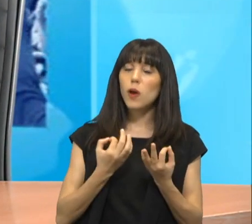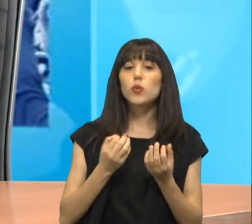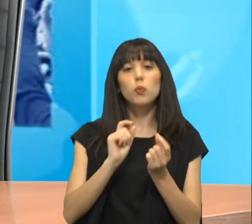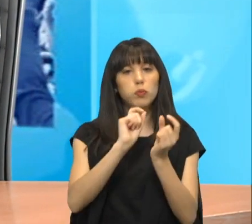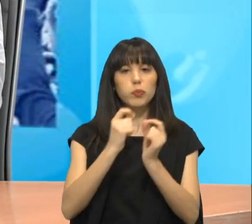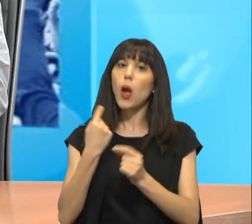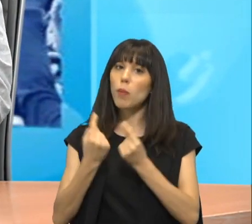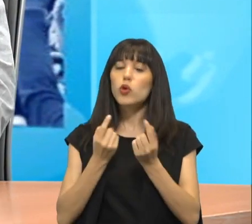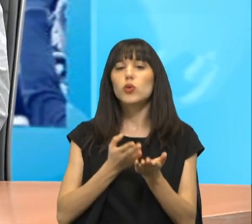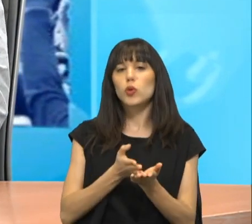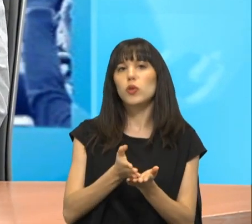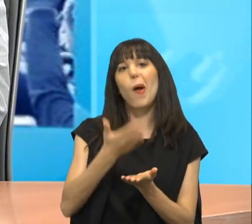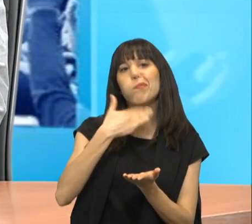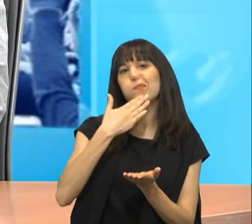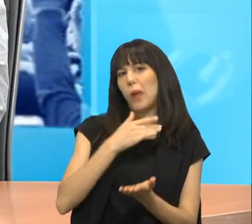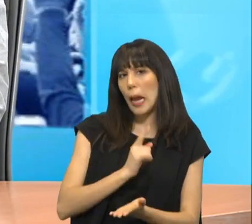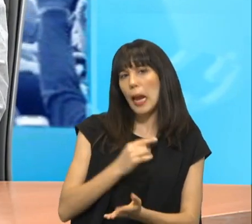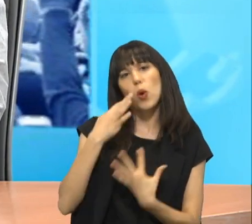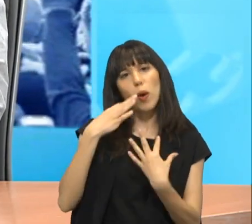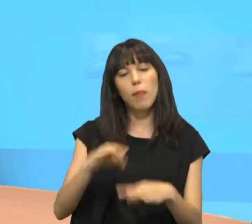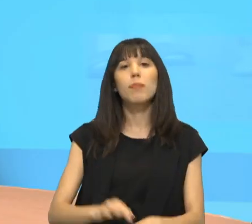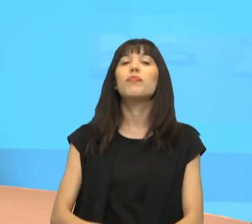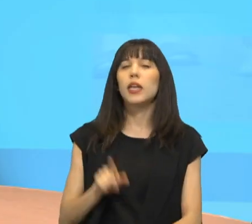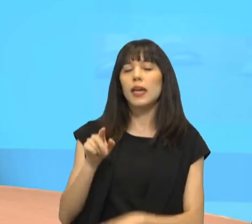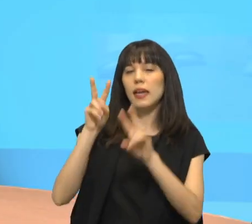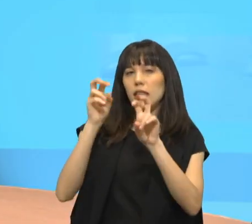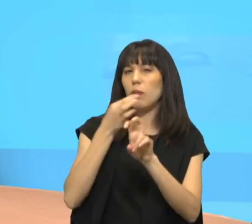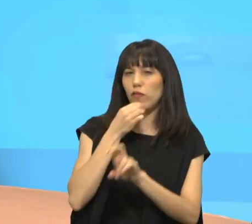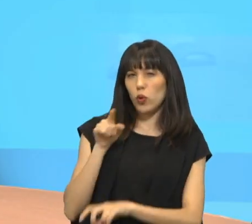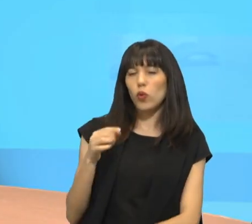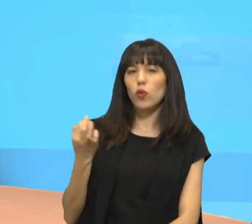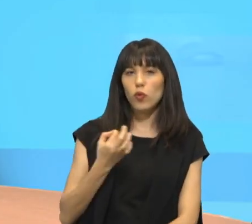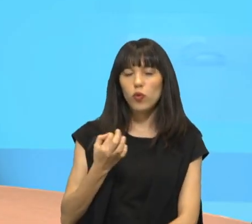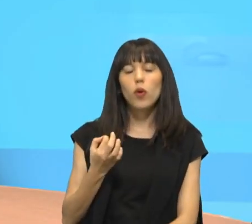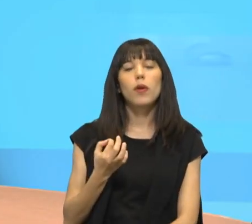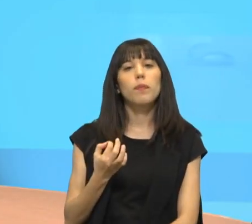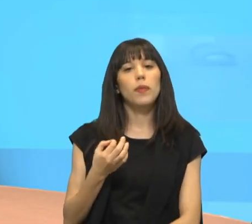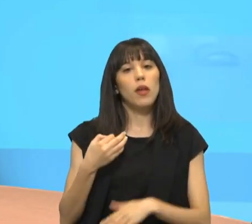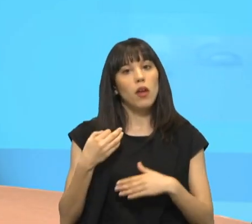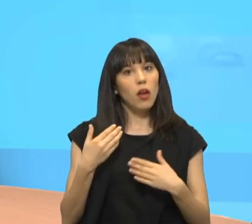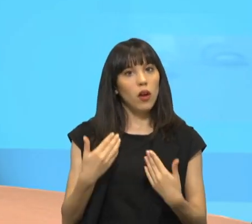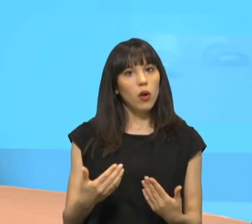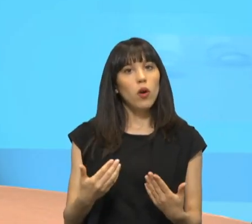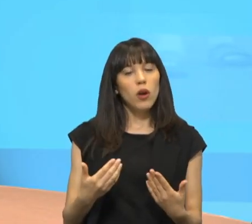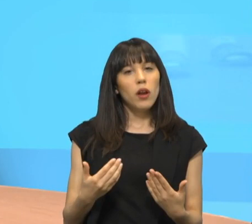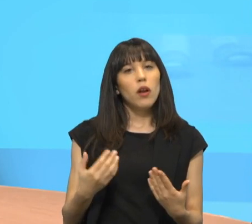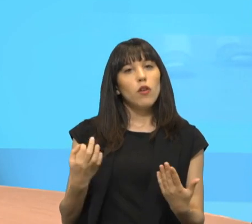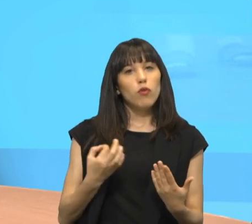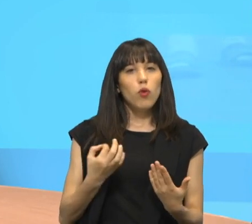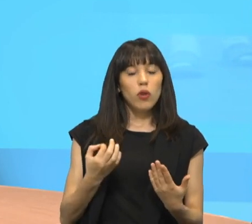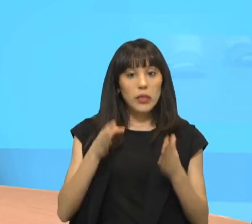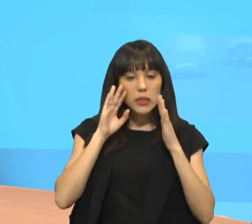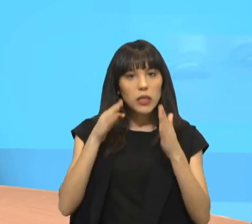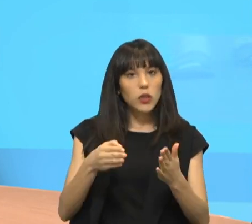uma continuidade que é habitual. Vamos a esse tema que referiste, de facto a centralidade que tem o combate aos